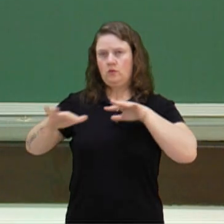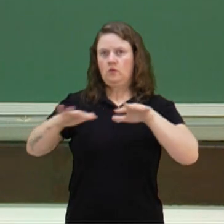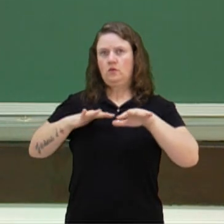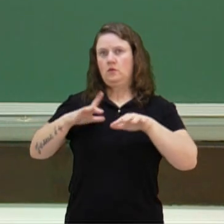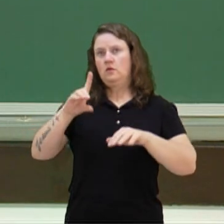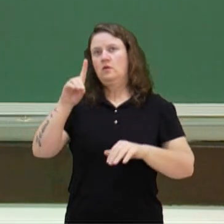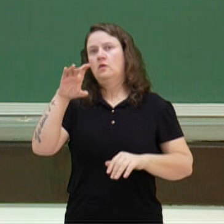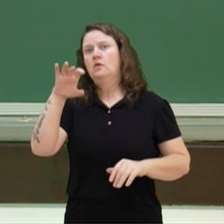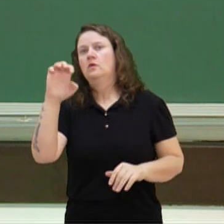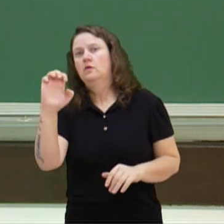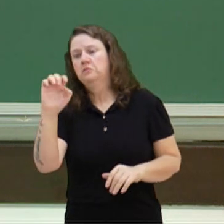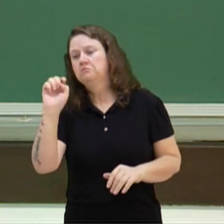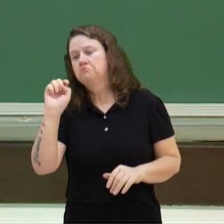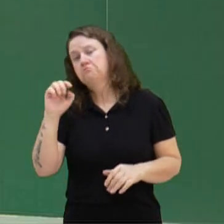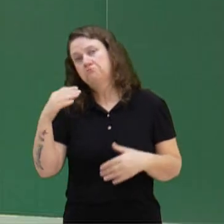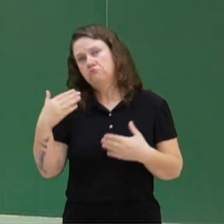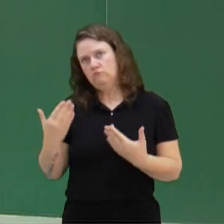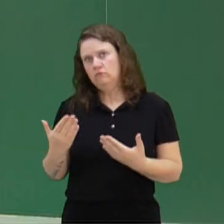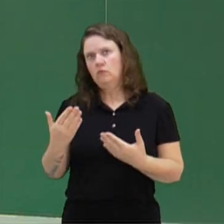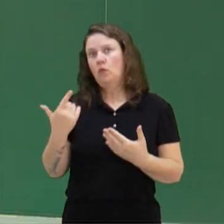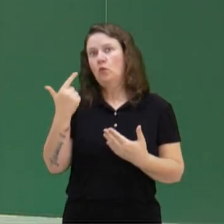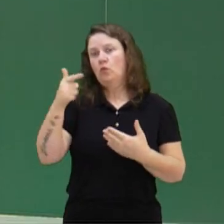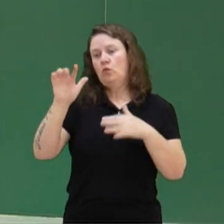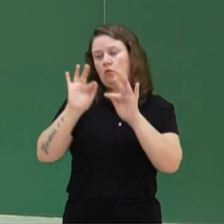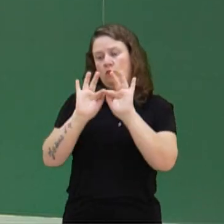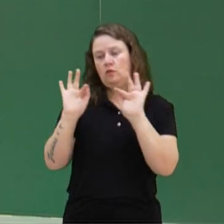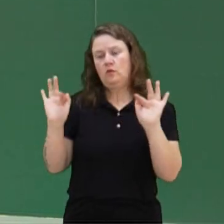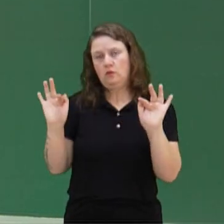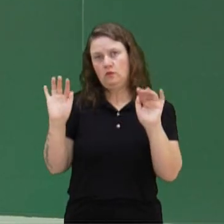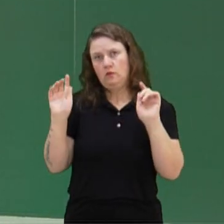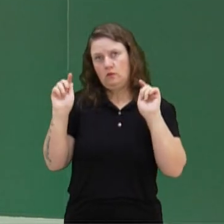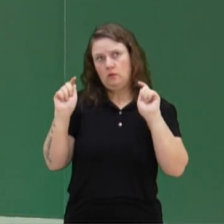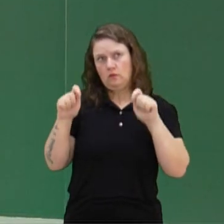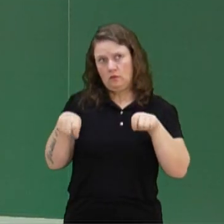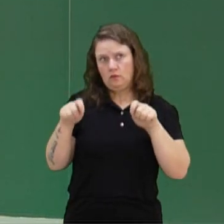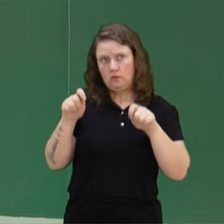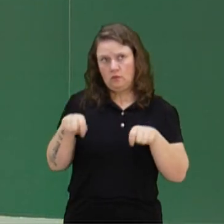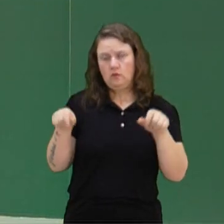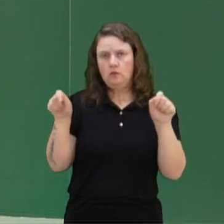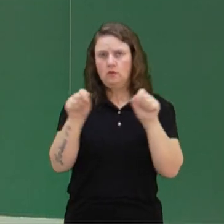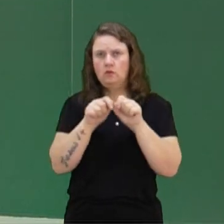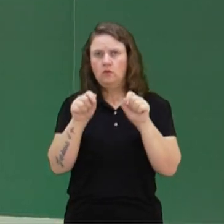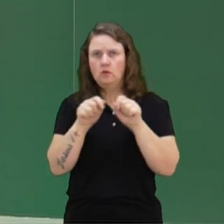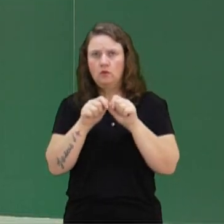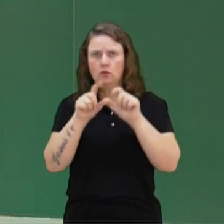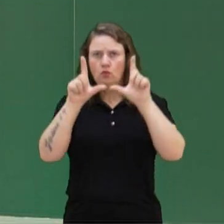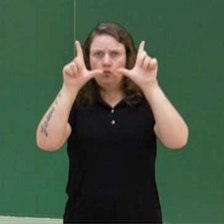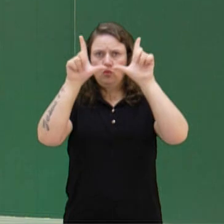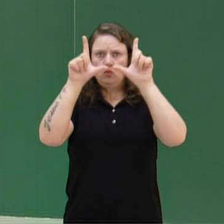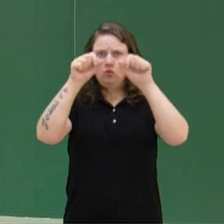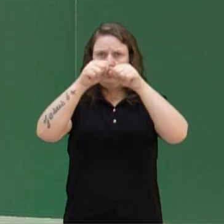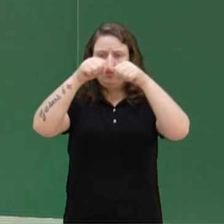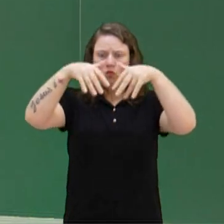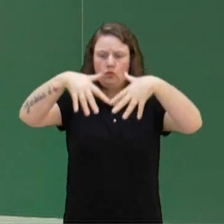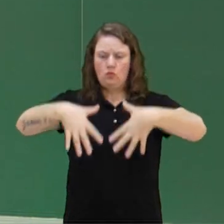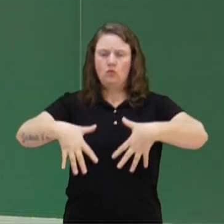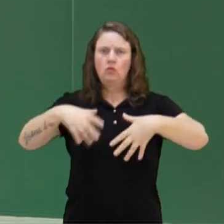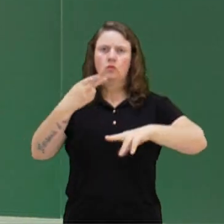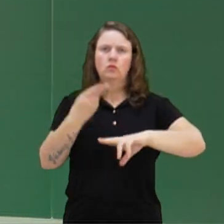de, também é uma outra frase. Mas eu poderia ter montado esse mapa conceitual